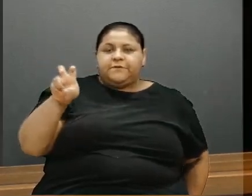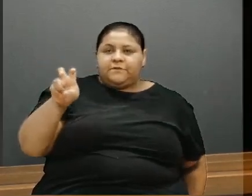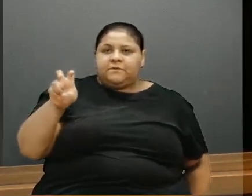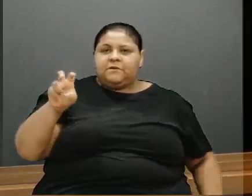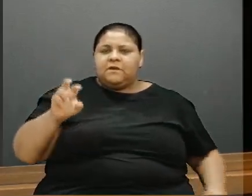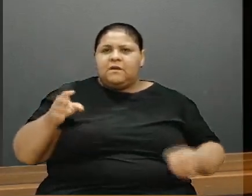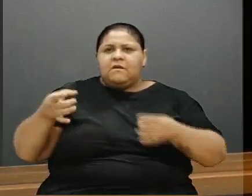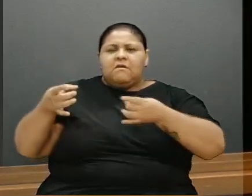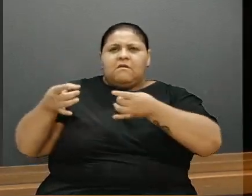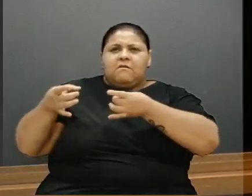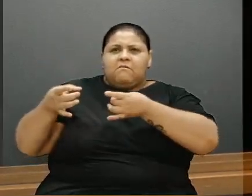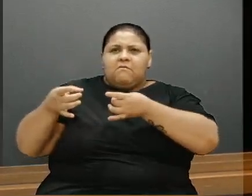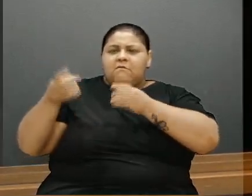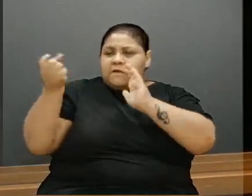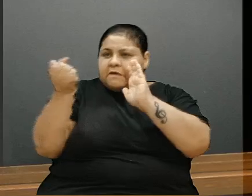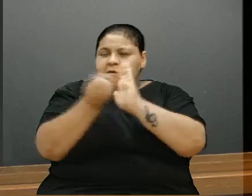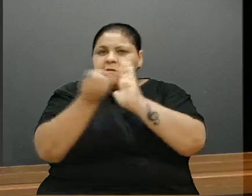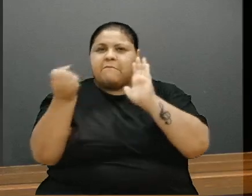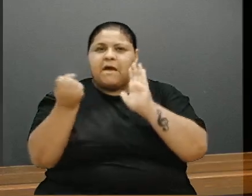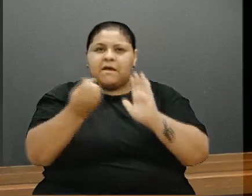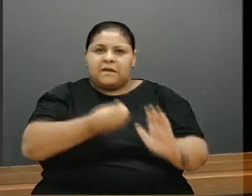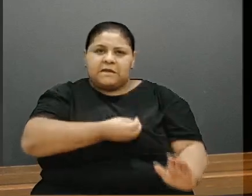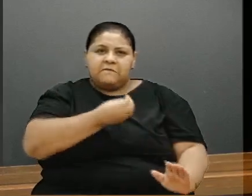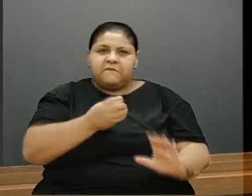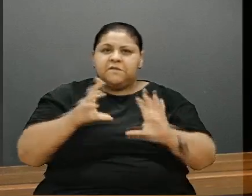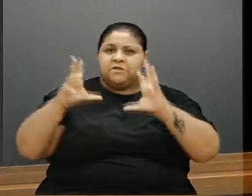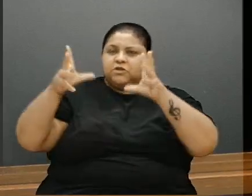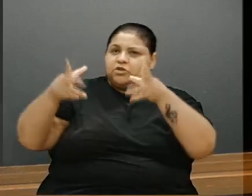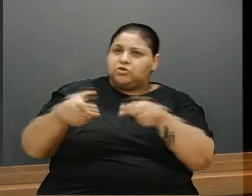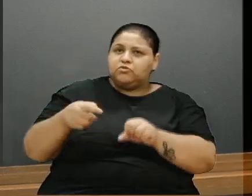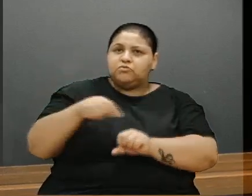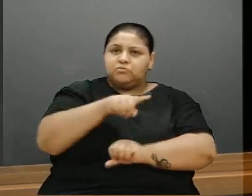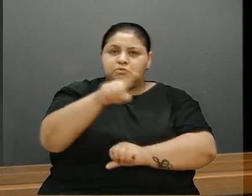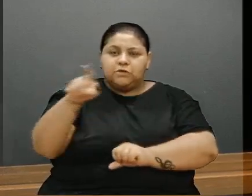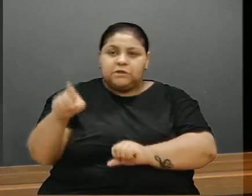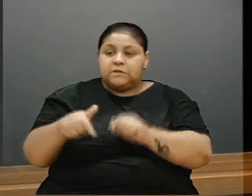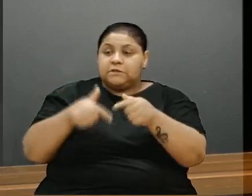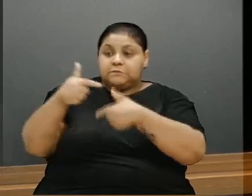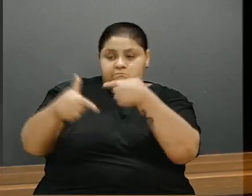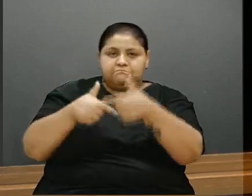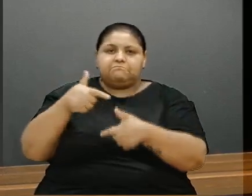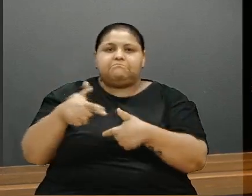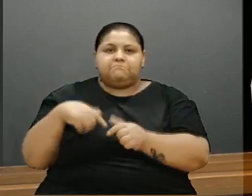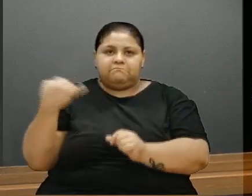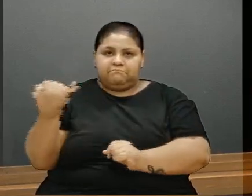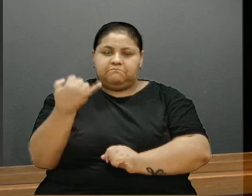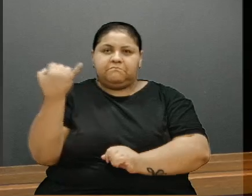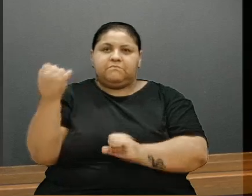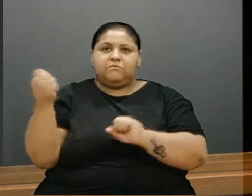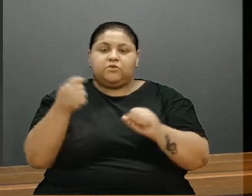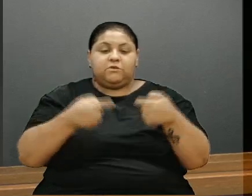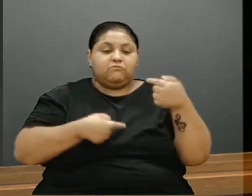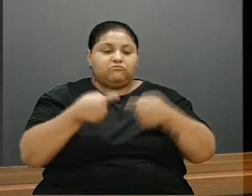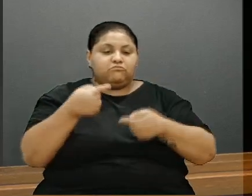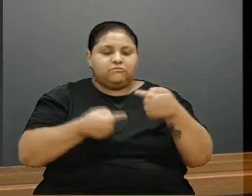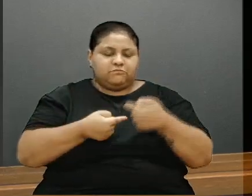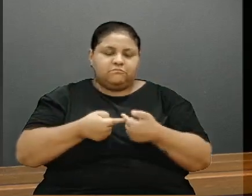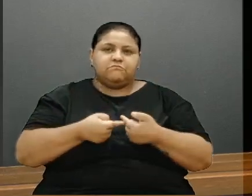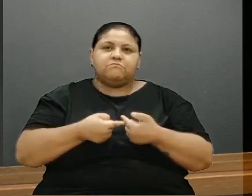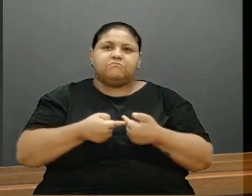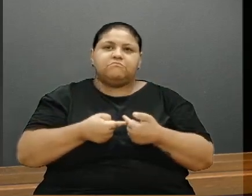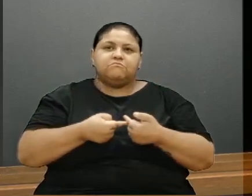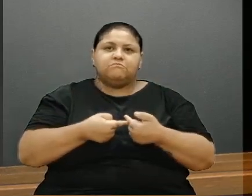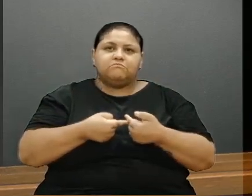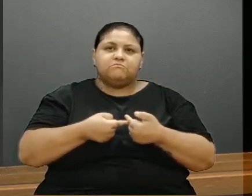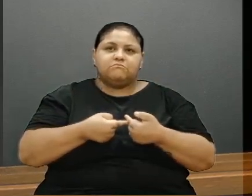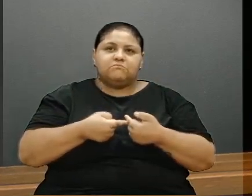aqui, afeta a realidade do vereador Pedro, sendo empreendedor, afeta a realidade do povo trabalhador. Então é importante que nós possamos debater acerca desses